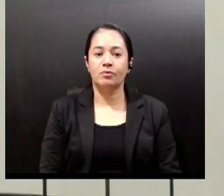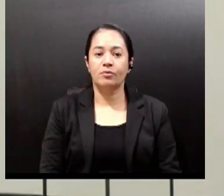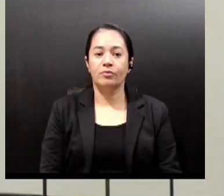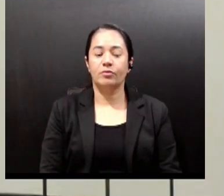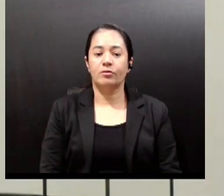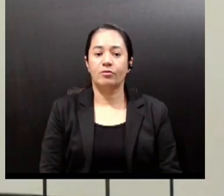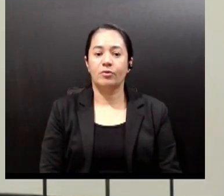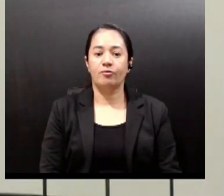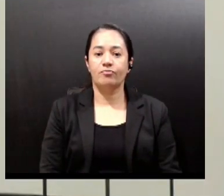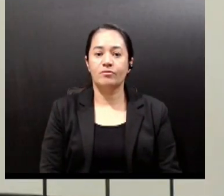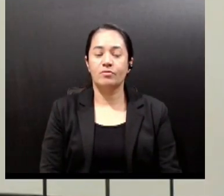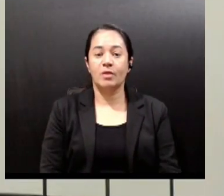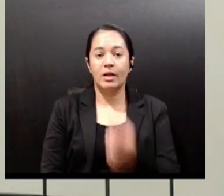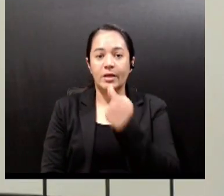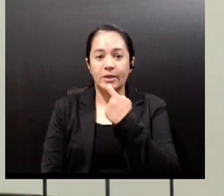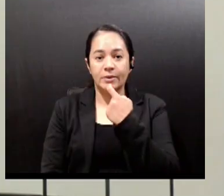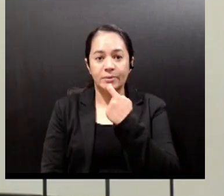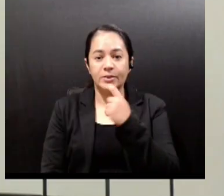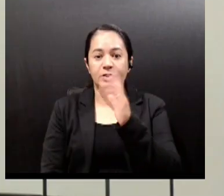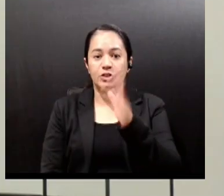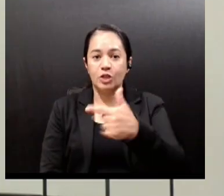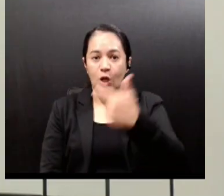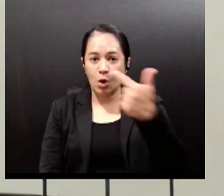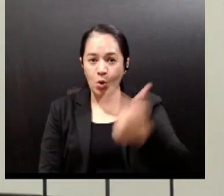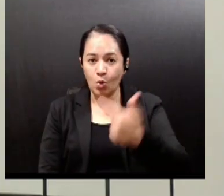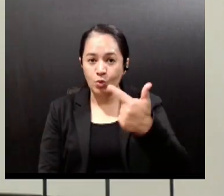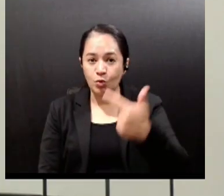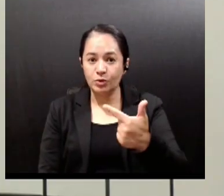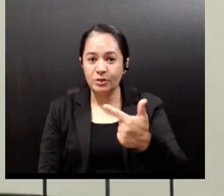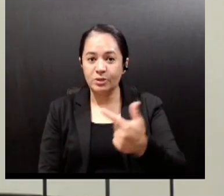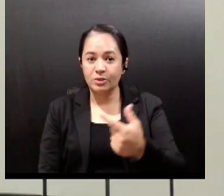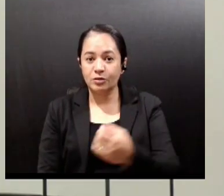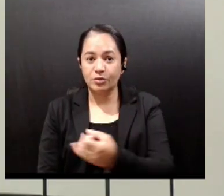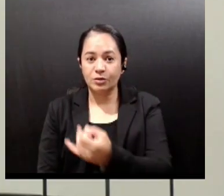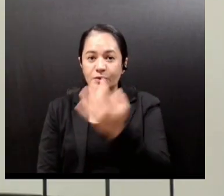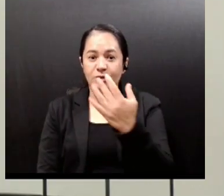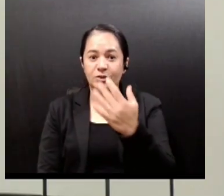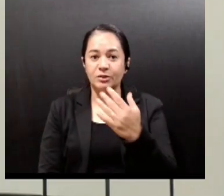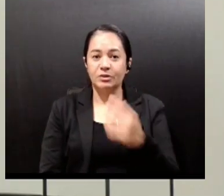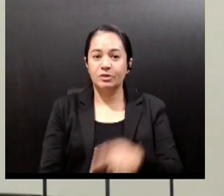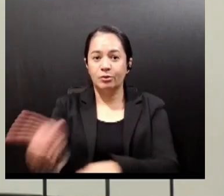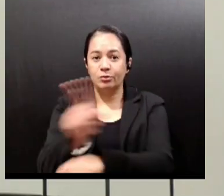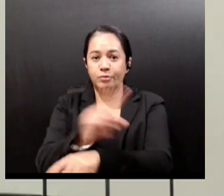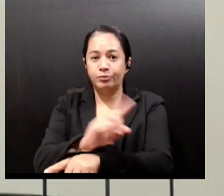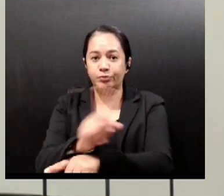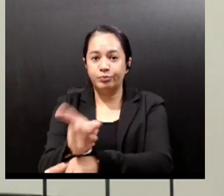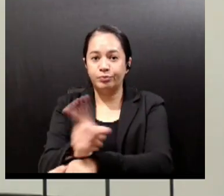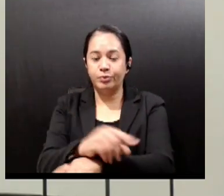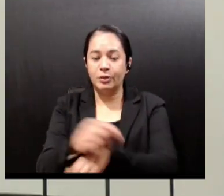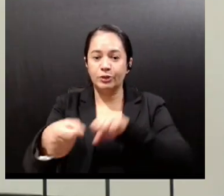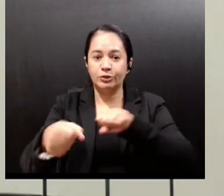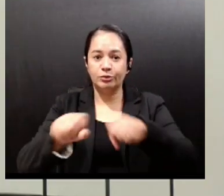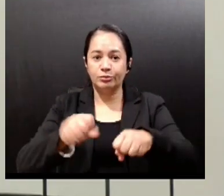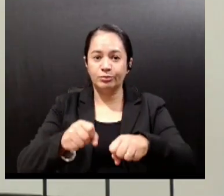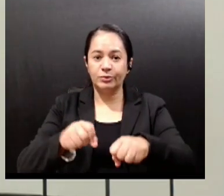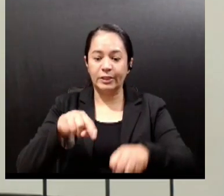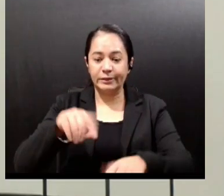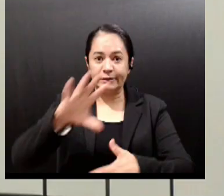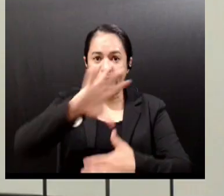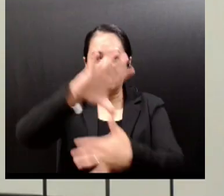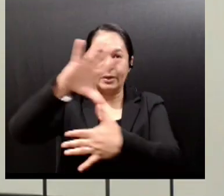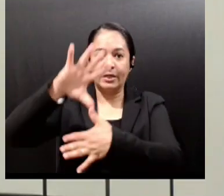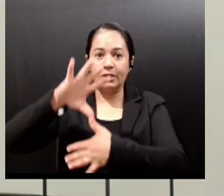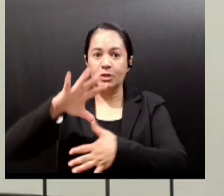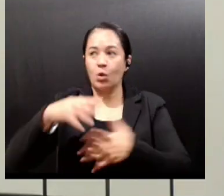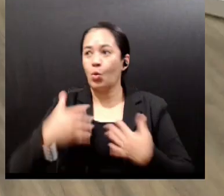tem o segundo pior índice de excesso de velocidade entre motociclistas da América Latina. Por que estamos